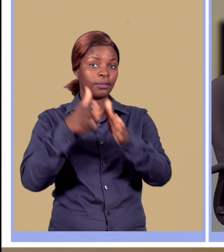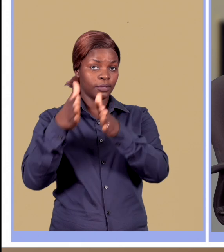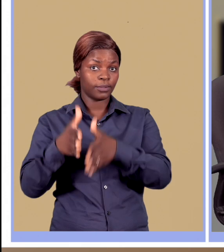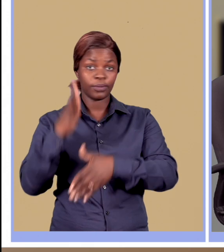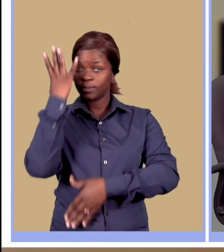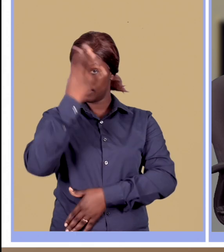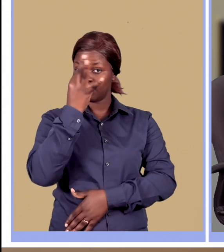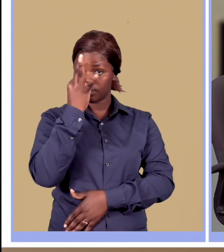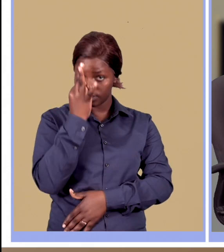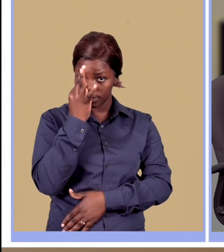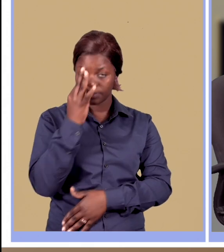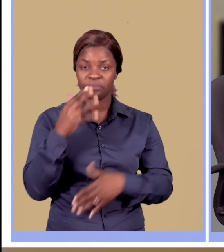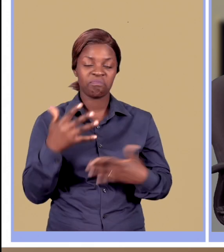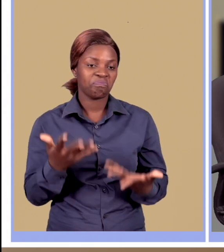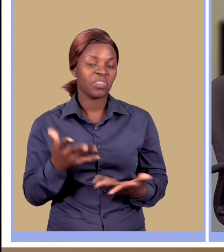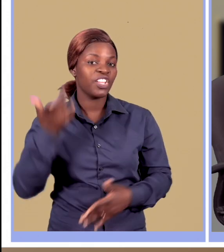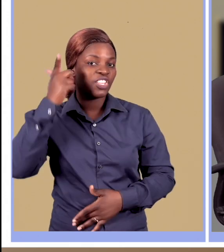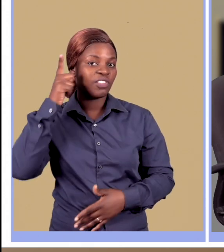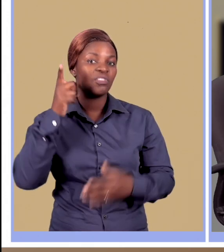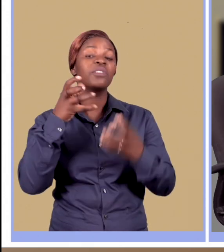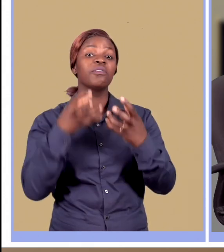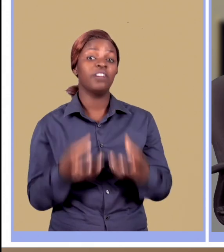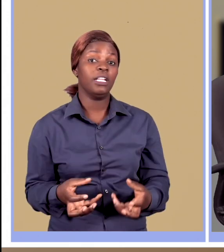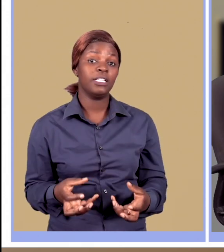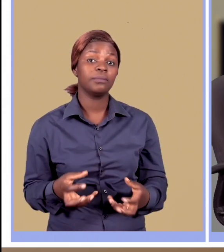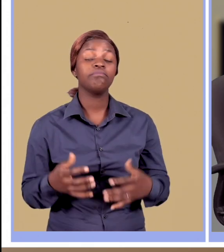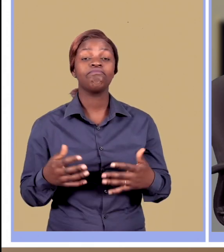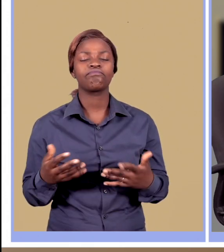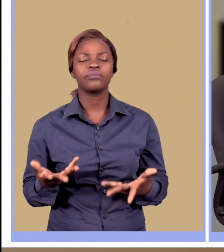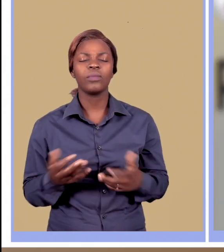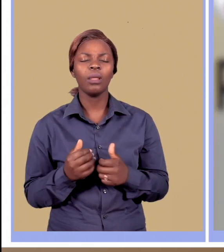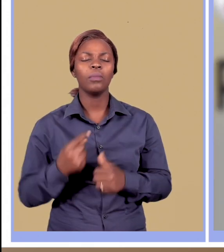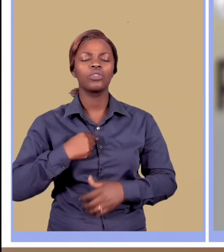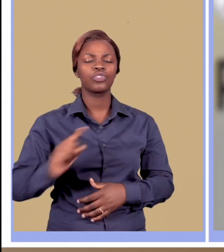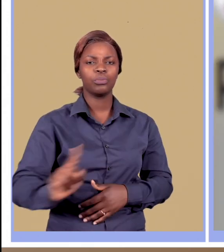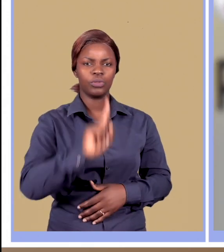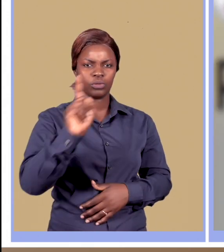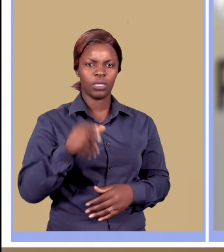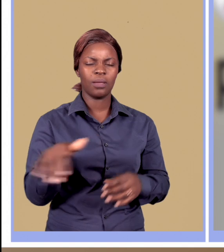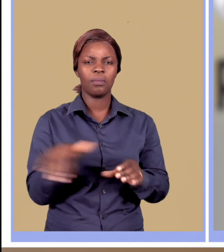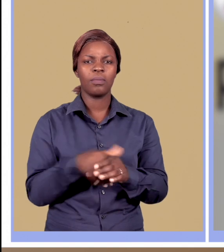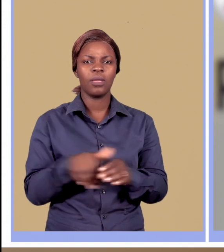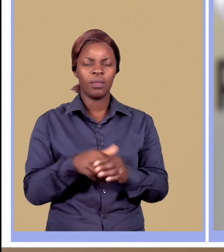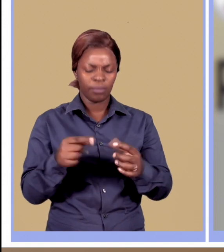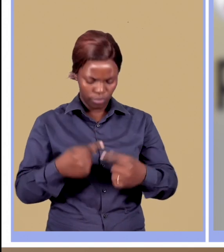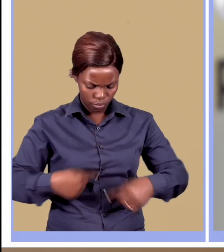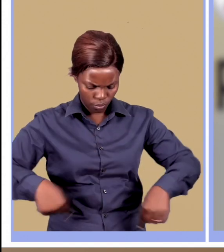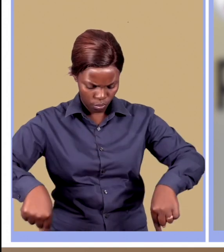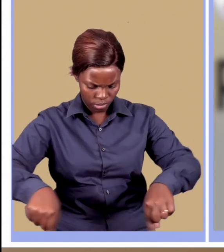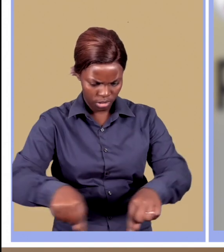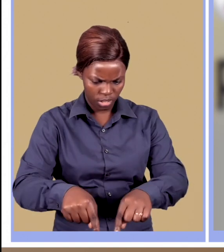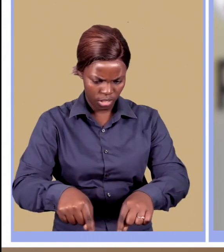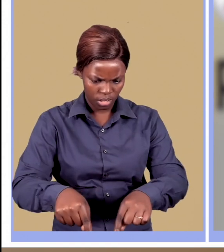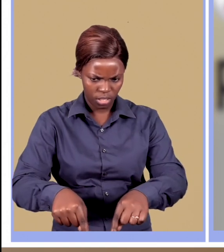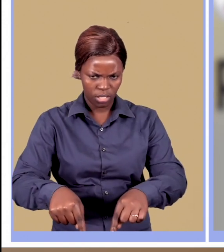existem pessoas lá em Nampula que não têm telefones, não é? Embora membros desses comitês,